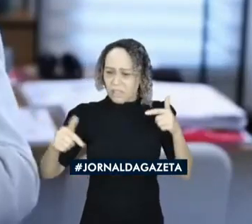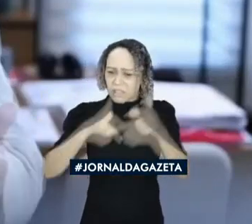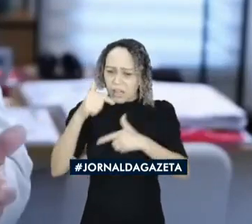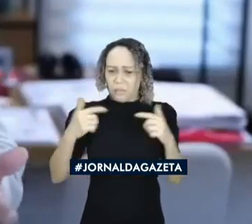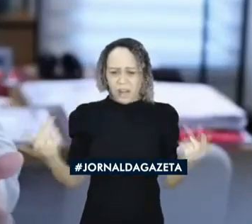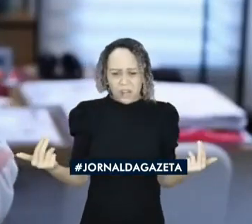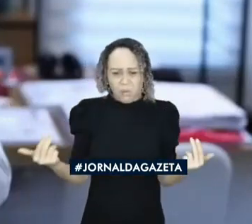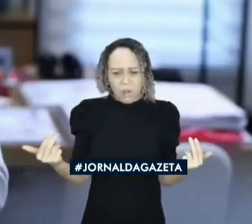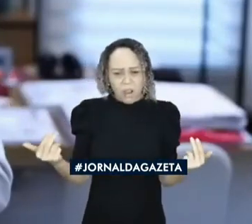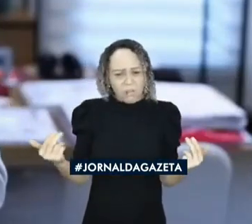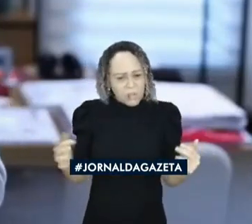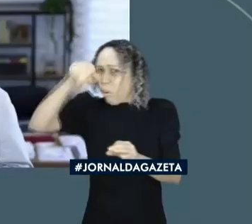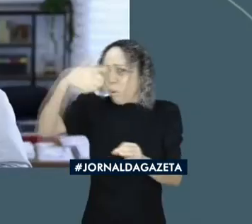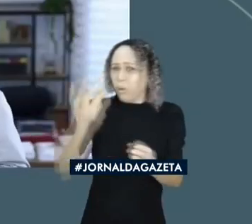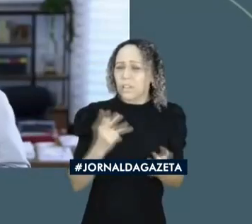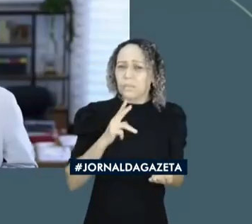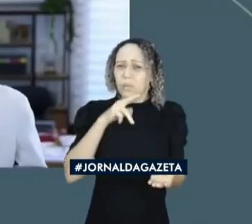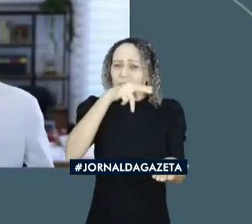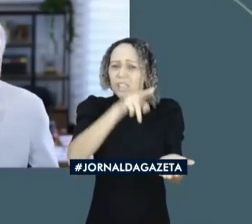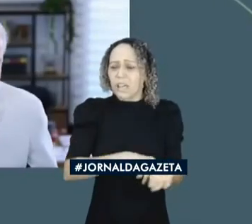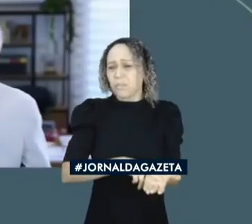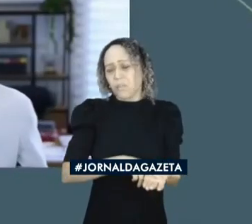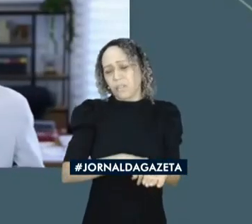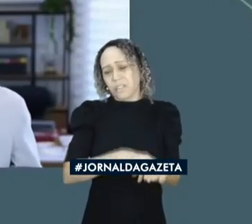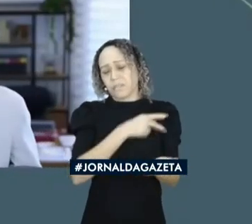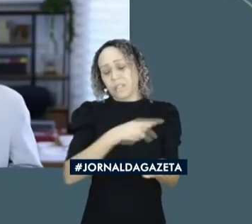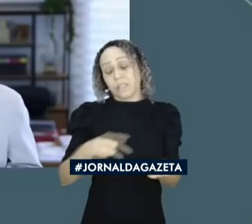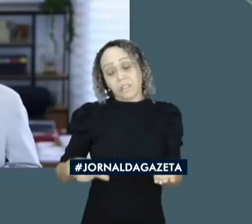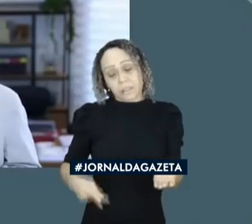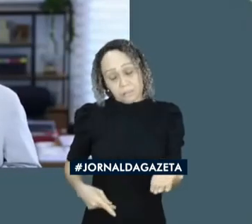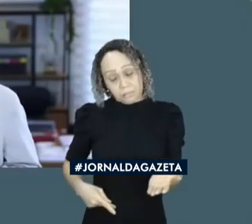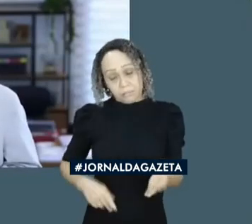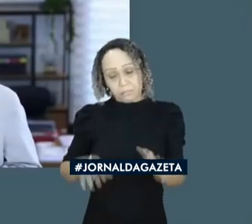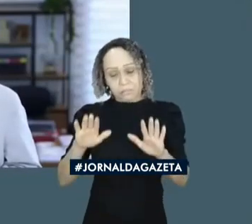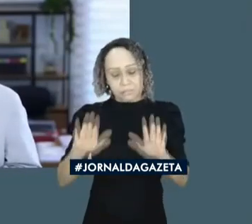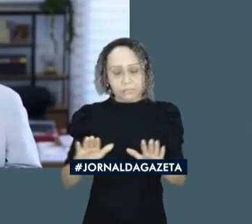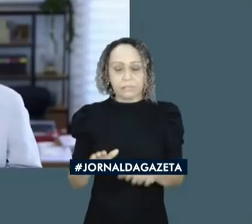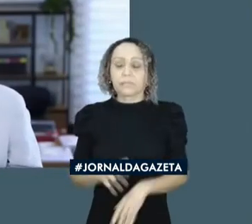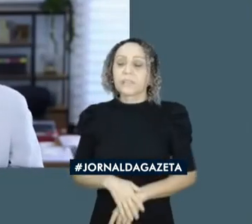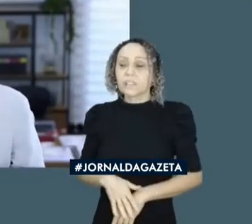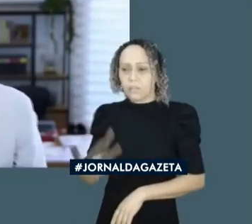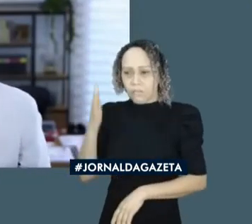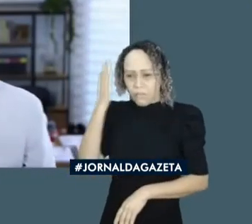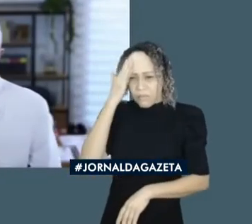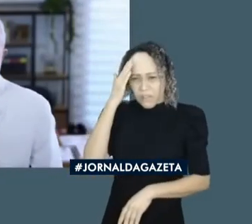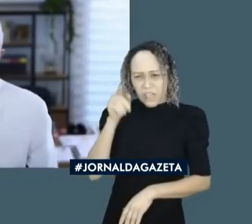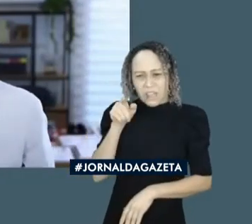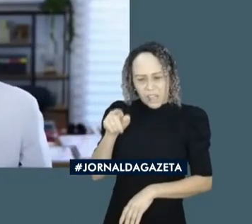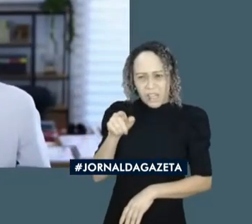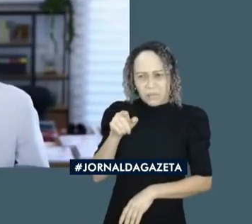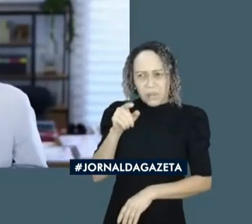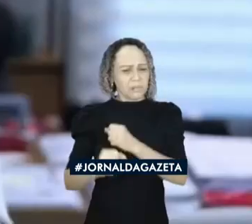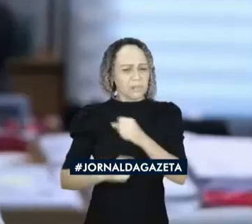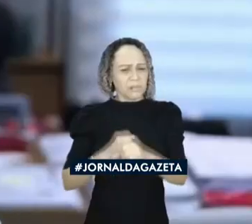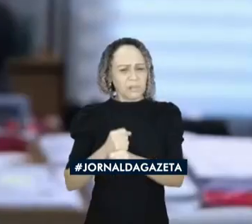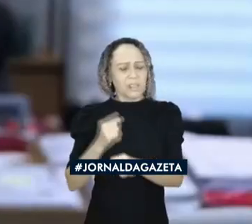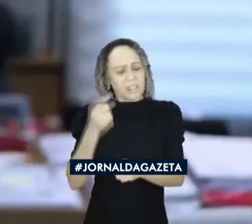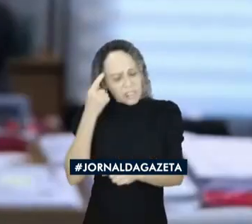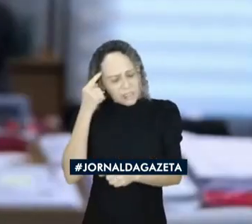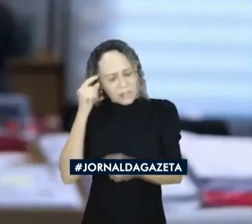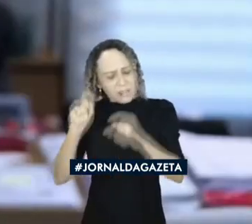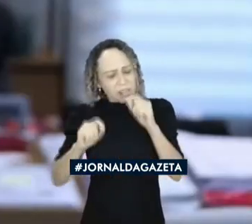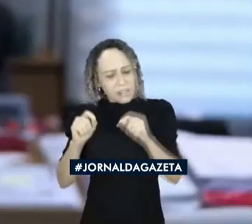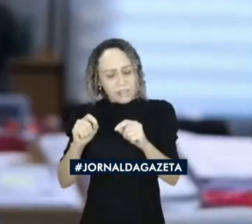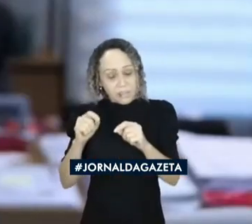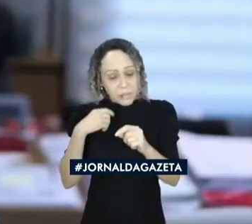às vezes ela tem até mais competência que o homem. Ele também declarou que, se ganhar, o governo será amplo e não só de petista. Ao longo